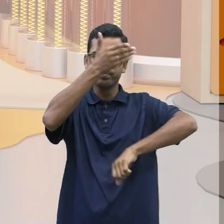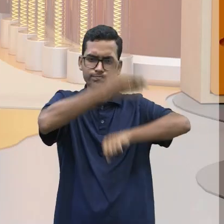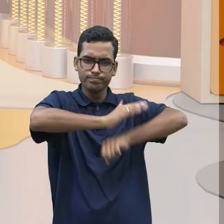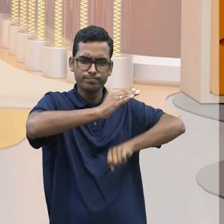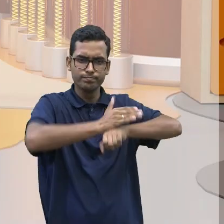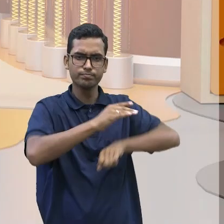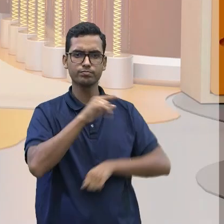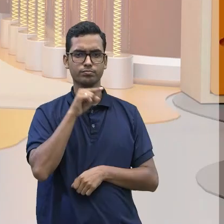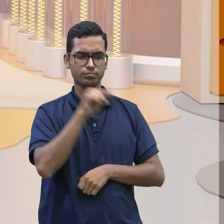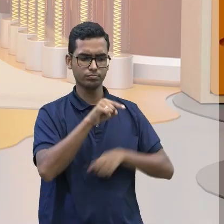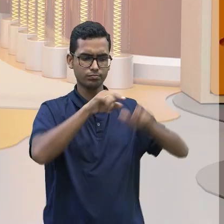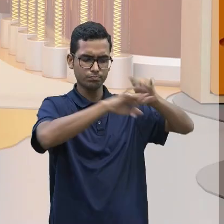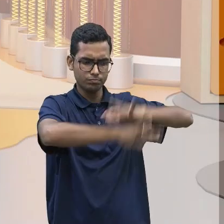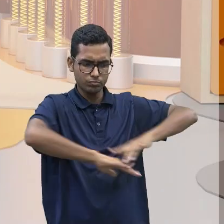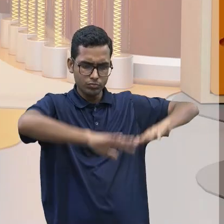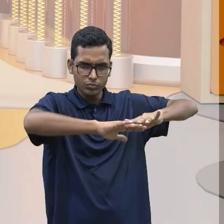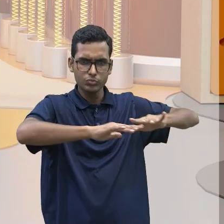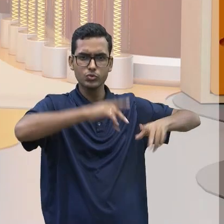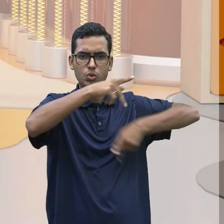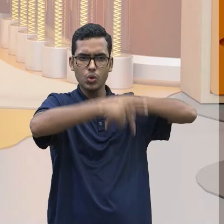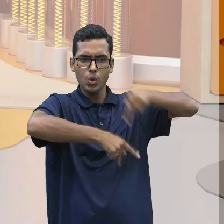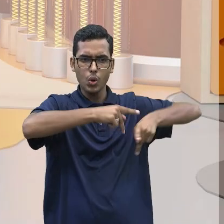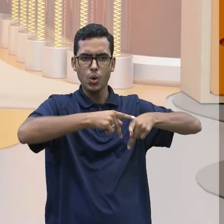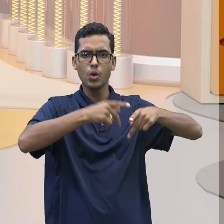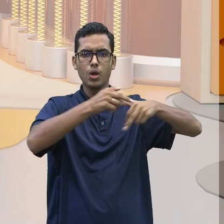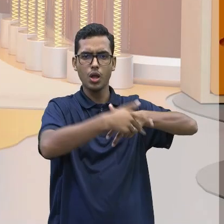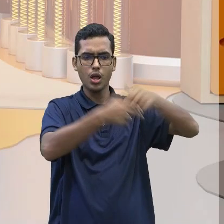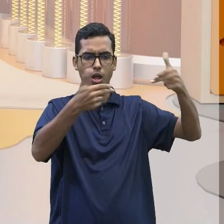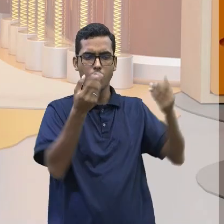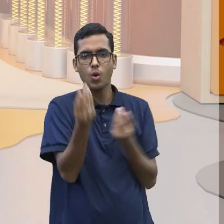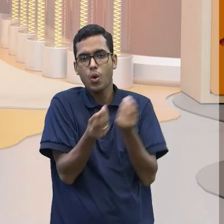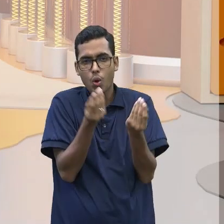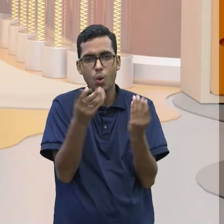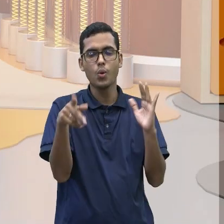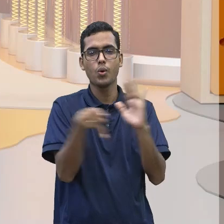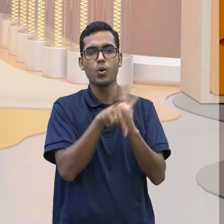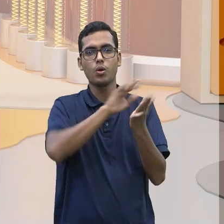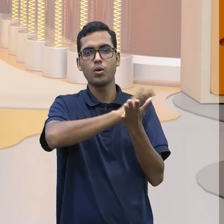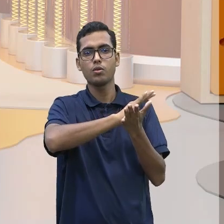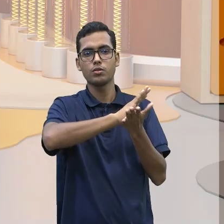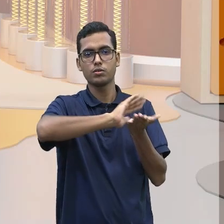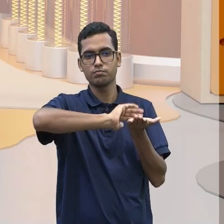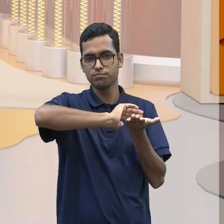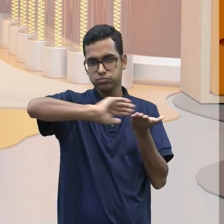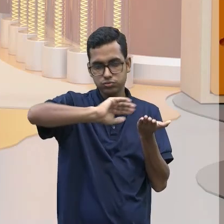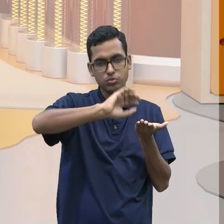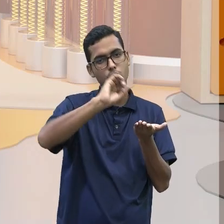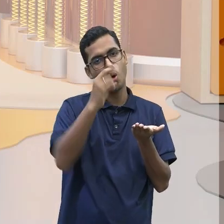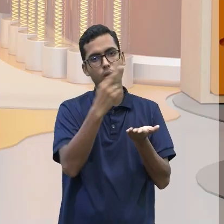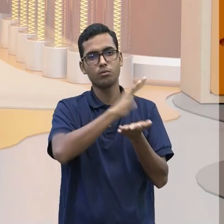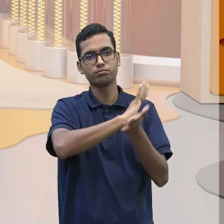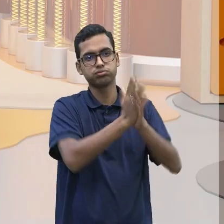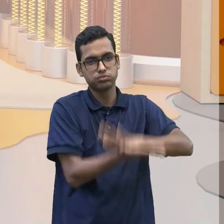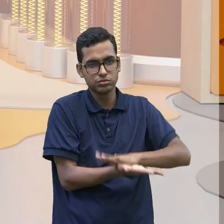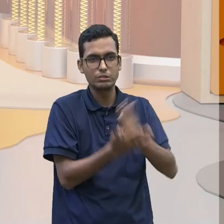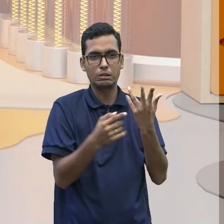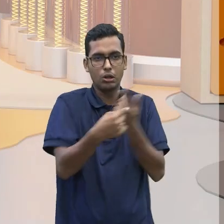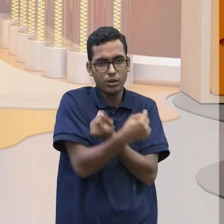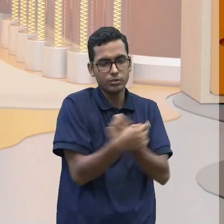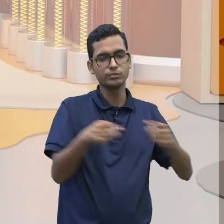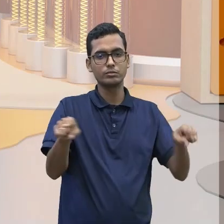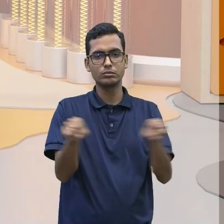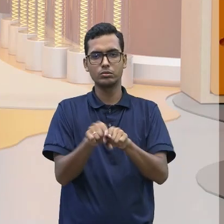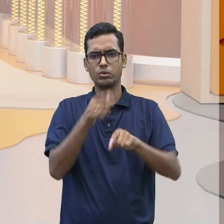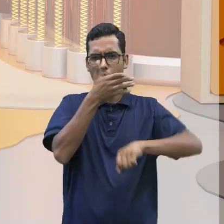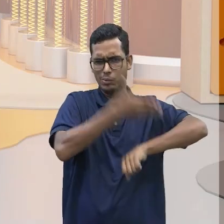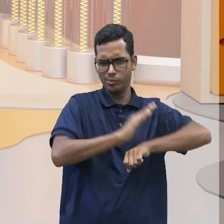prática ritualística dos povos indígenas ela foi demonizada. Eu não estou dizendo aqui para vocês que era uma prática